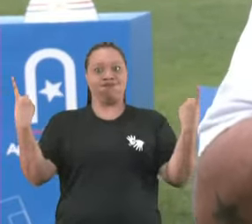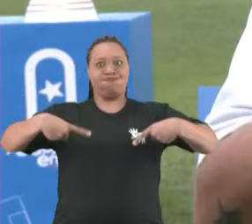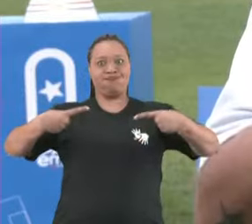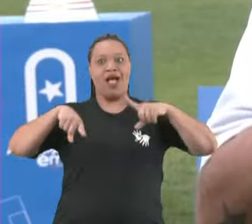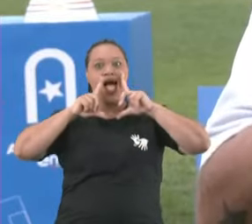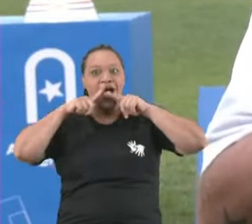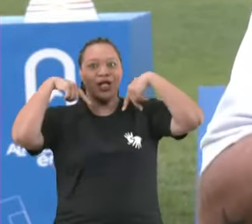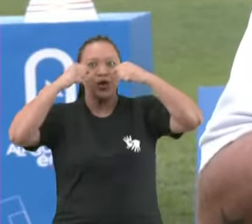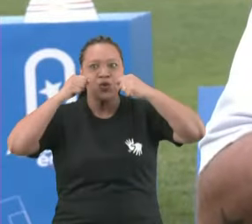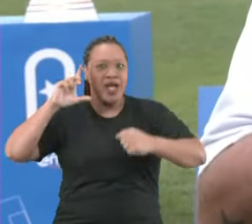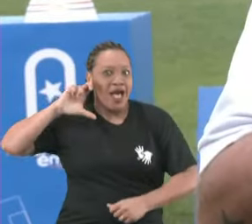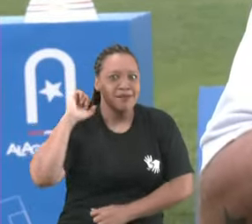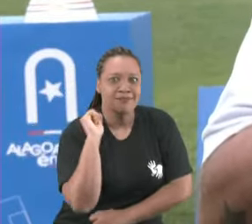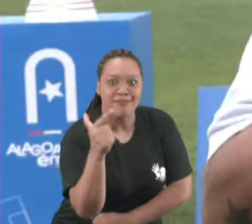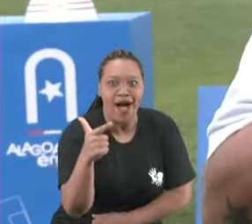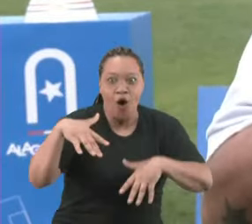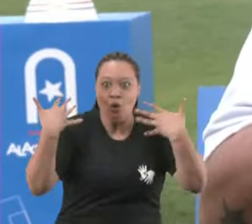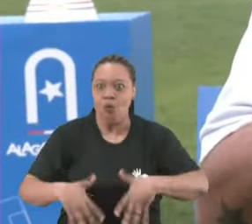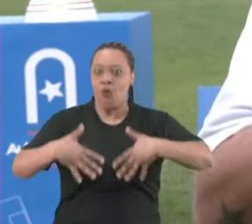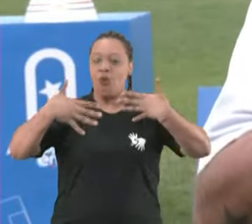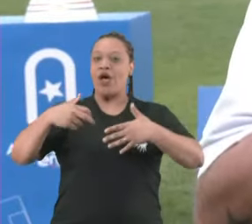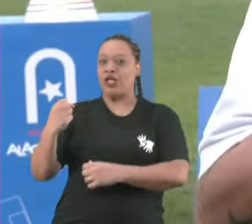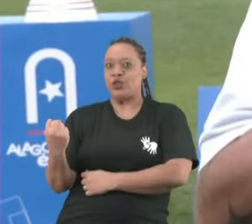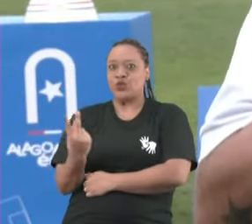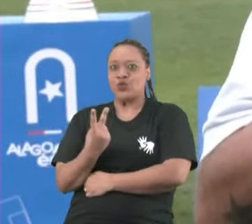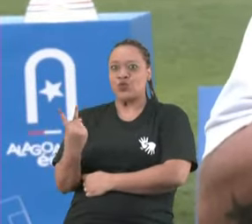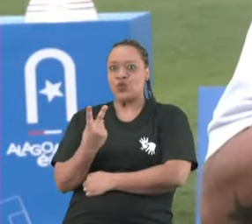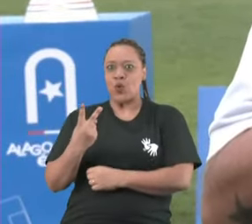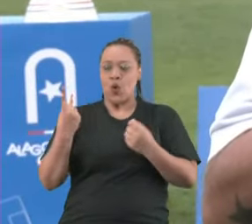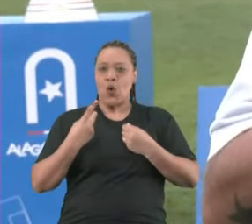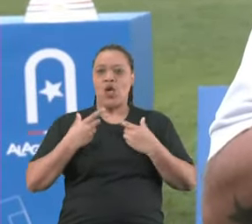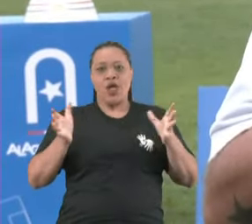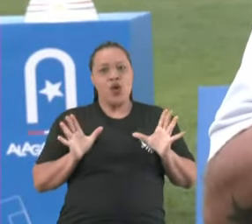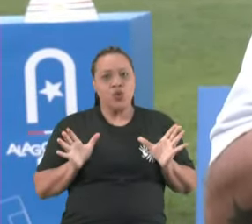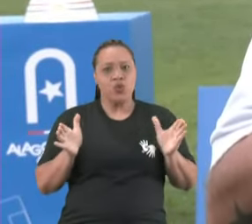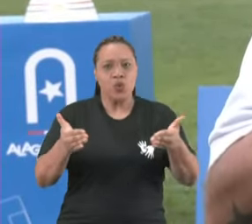massa, chega a sua reta final com esses dois que você falou aí, de um lado o